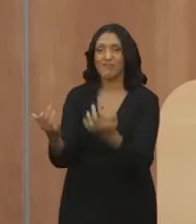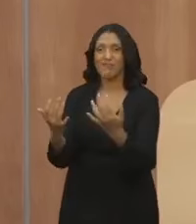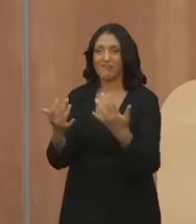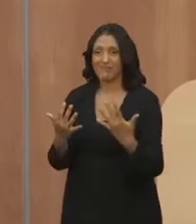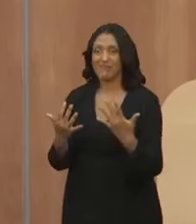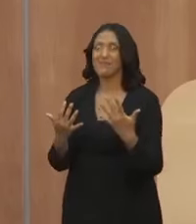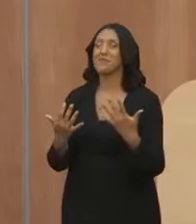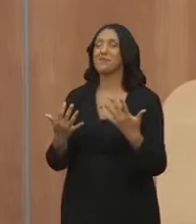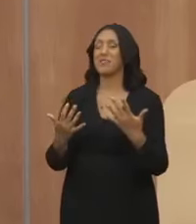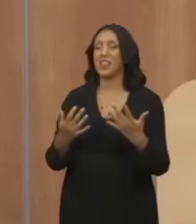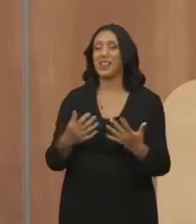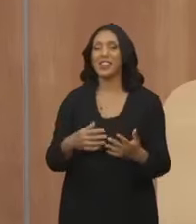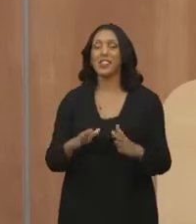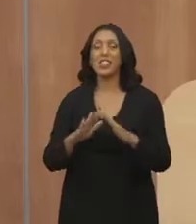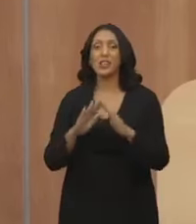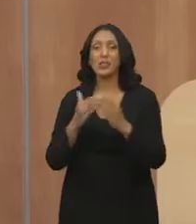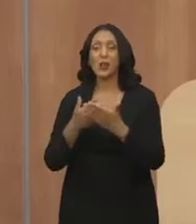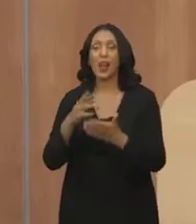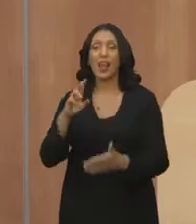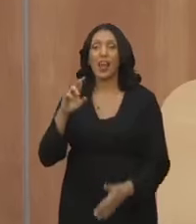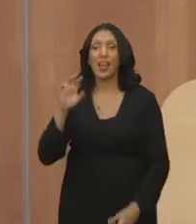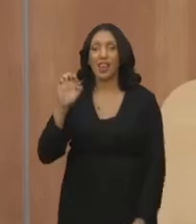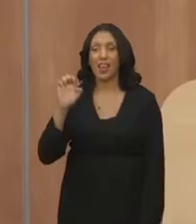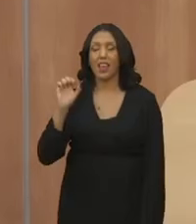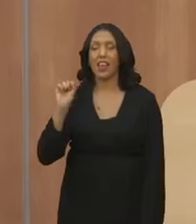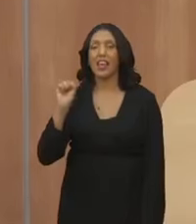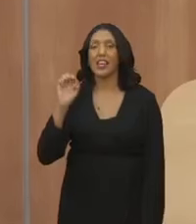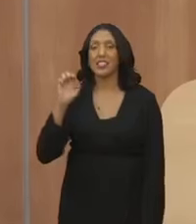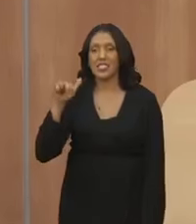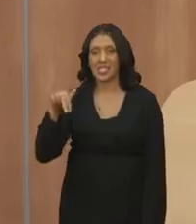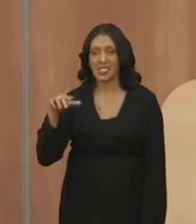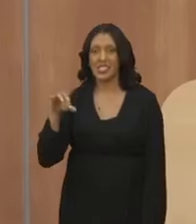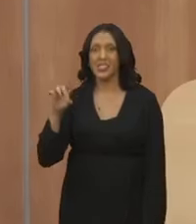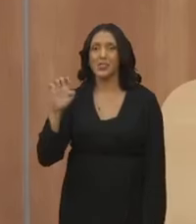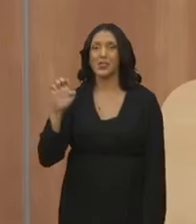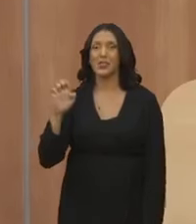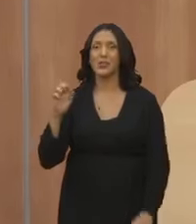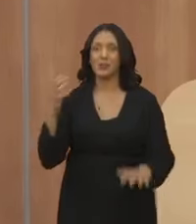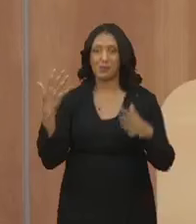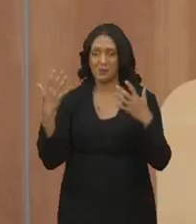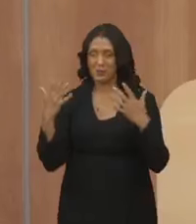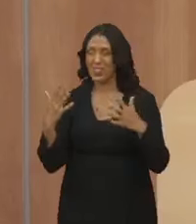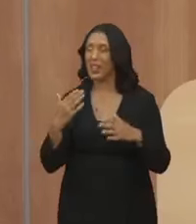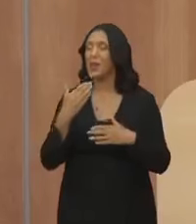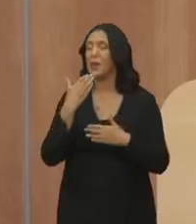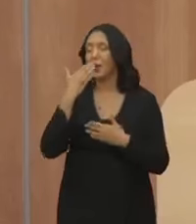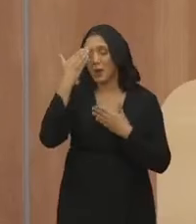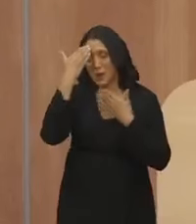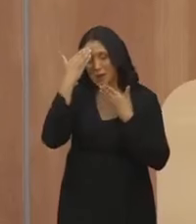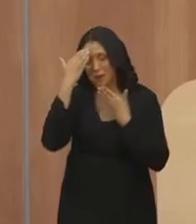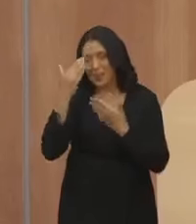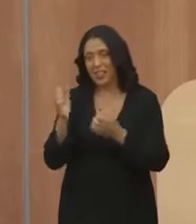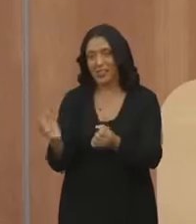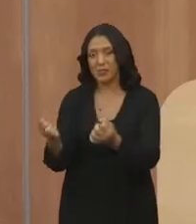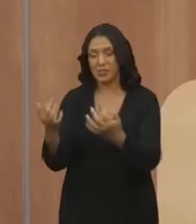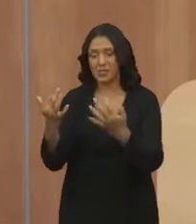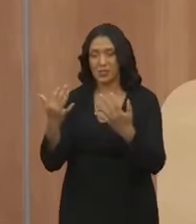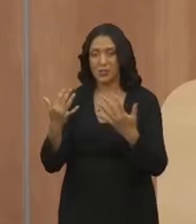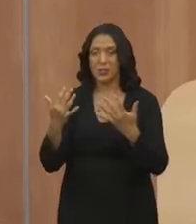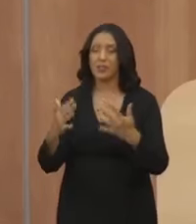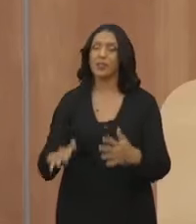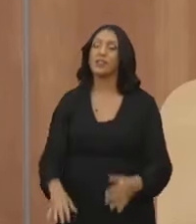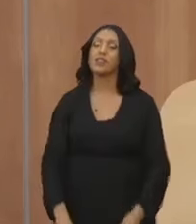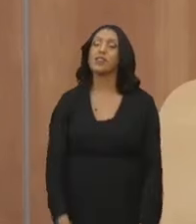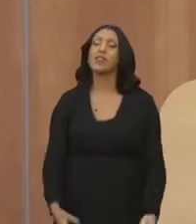dessa casa. Cumprimentar a Associação dos Moradores aqui do Veranejal. Para mim é sempre